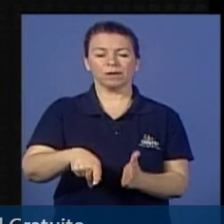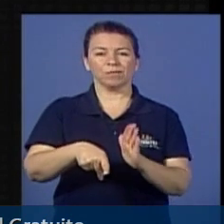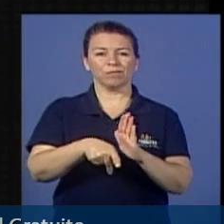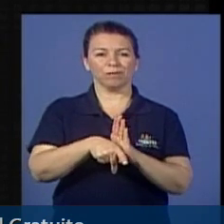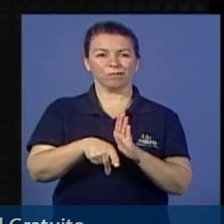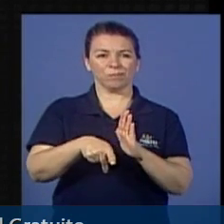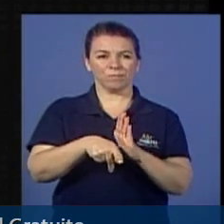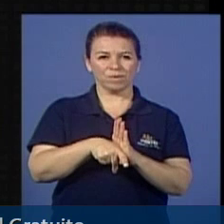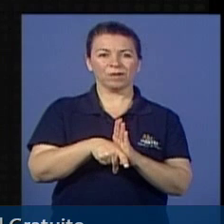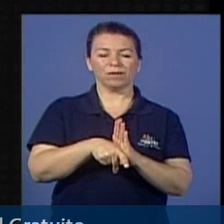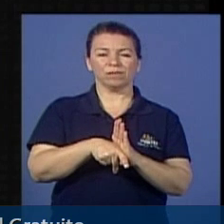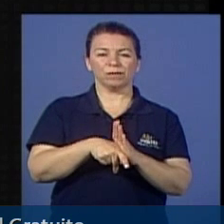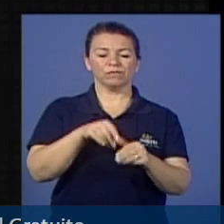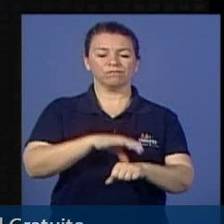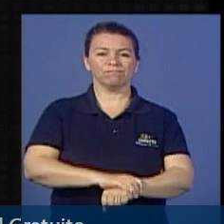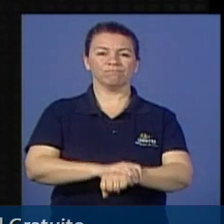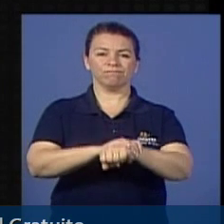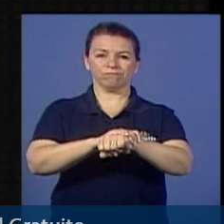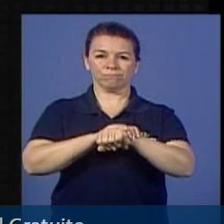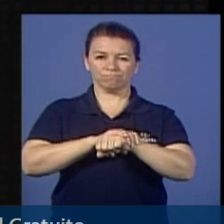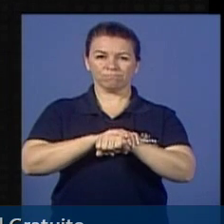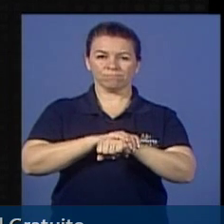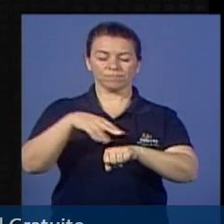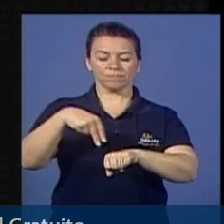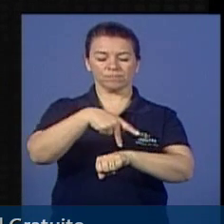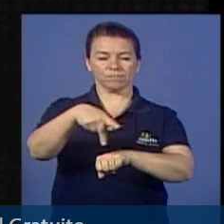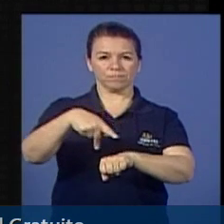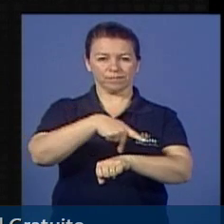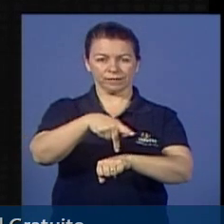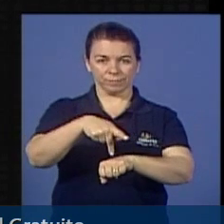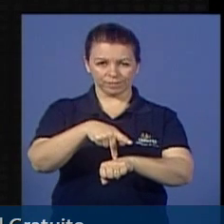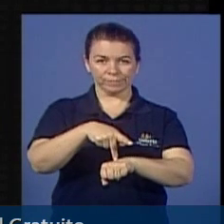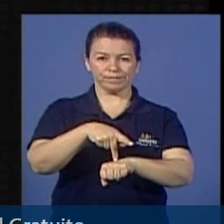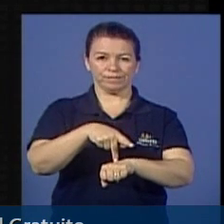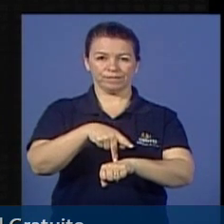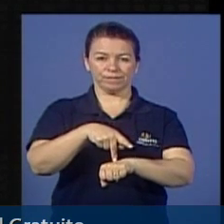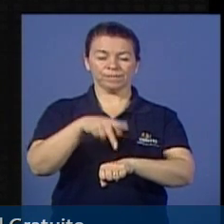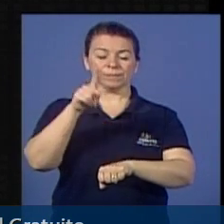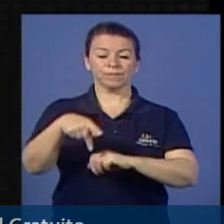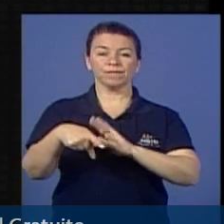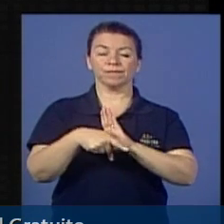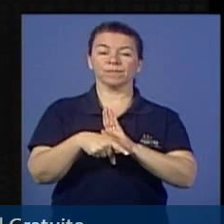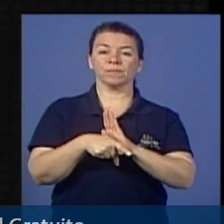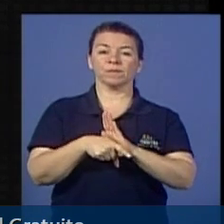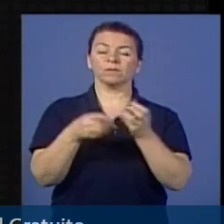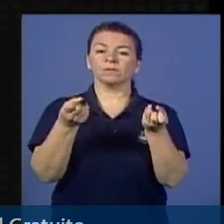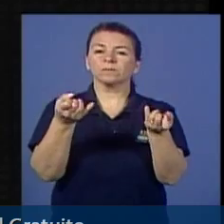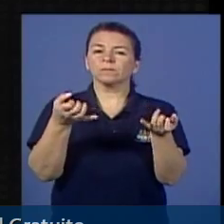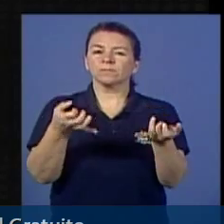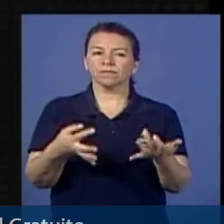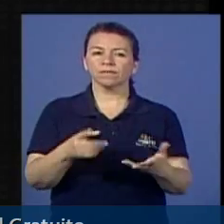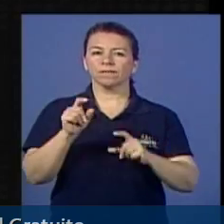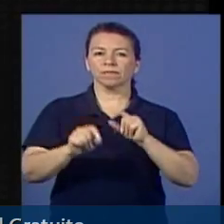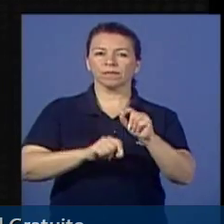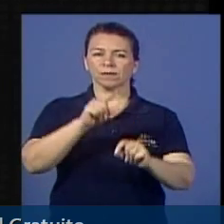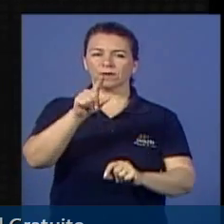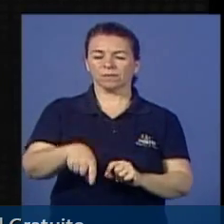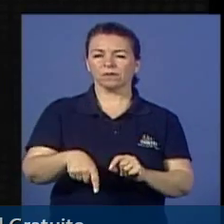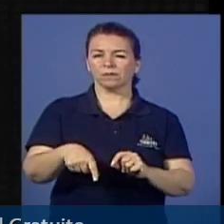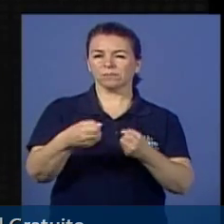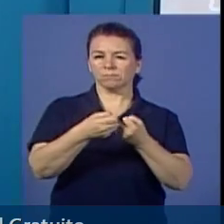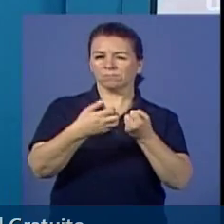de segurança nacional. E essa doutrina de segurança nacional pregava aspectos